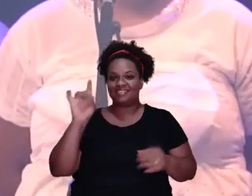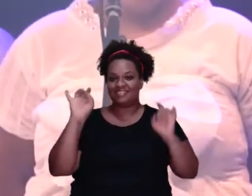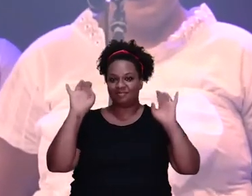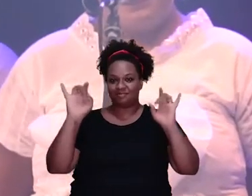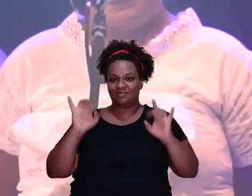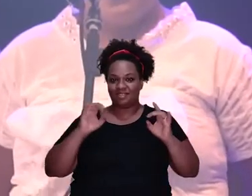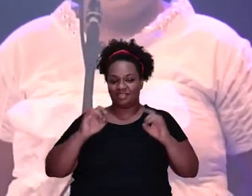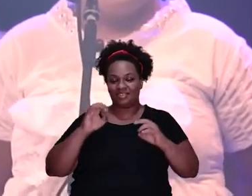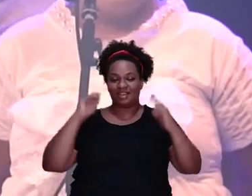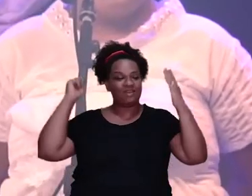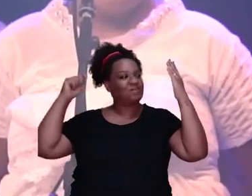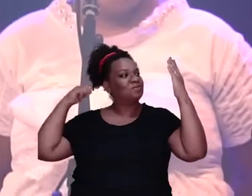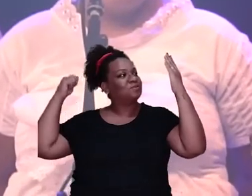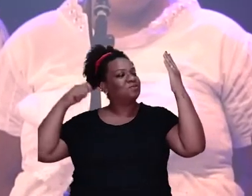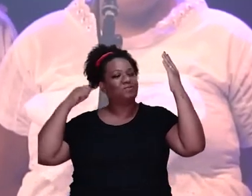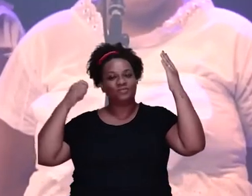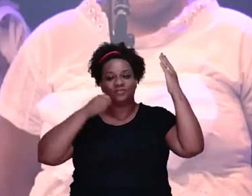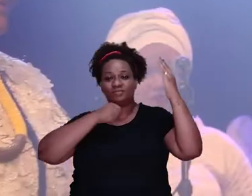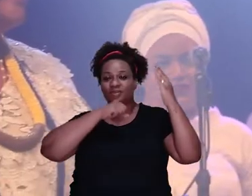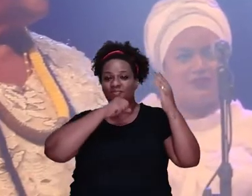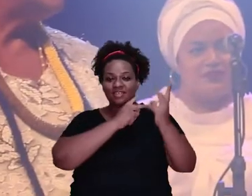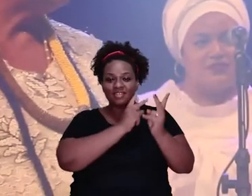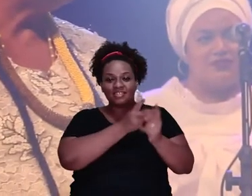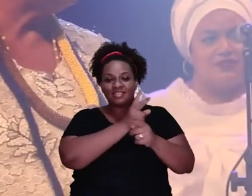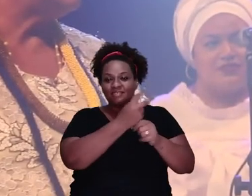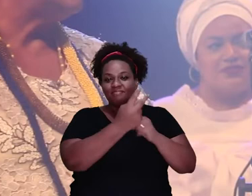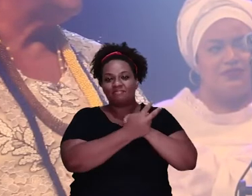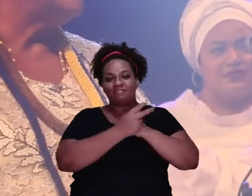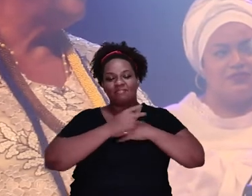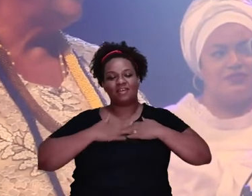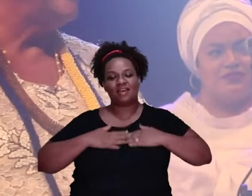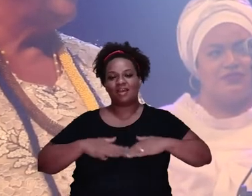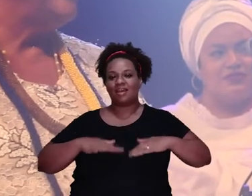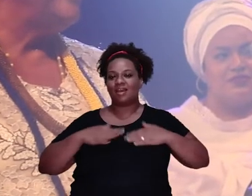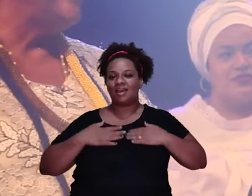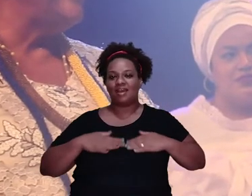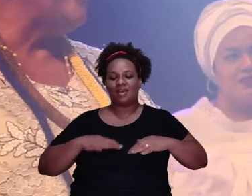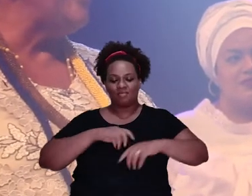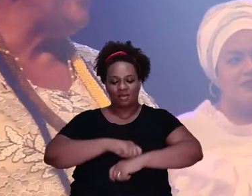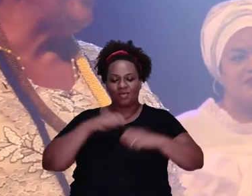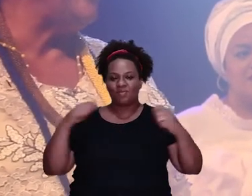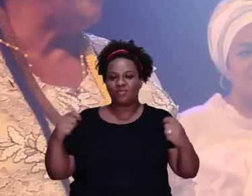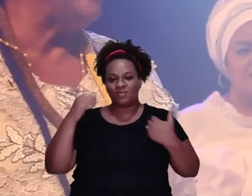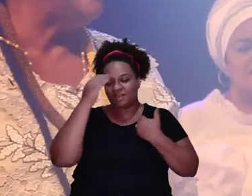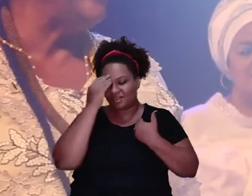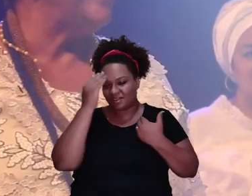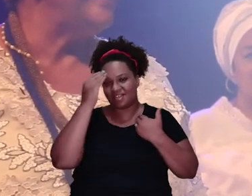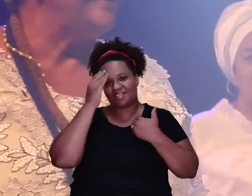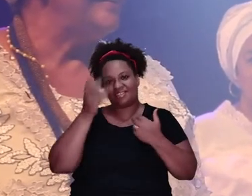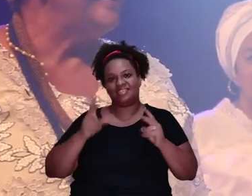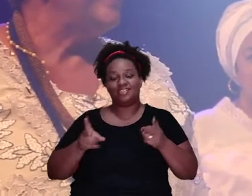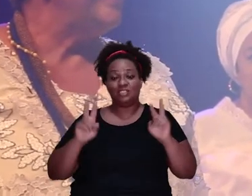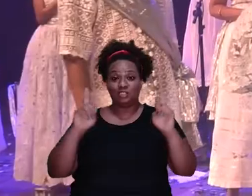nesse dia em especial por Oxum que a mãe que sempre me acolhe que acalma algum Então são muito